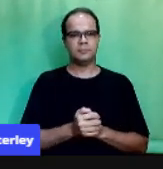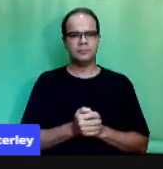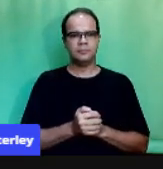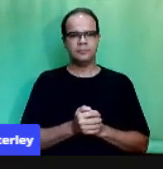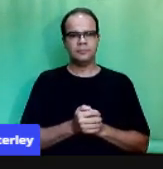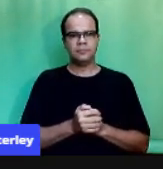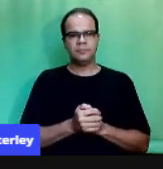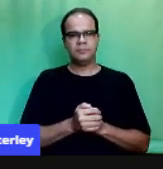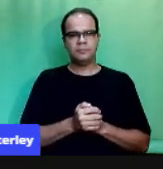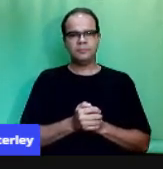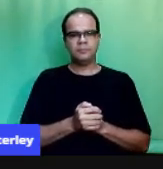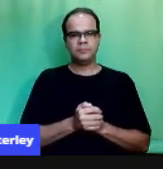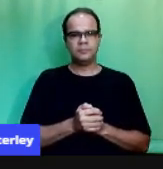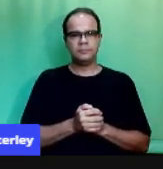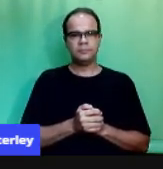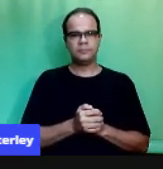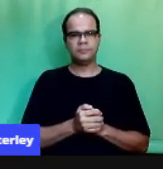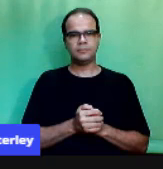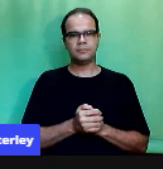O próximo